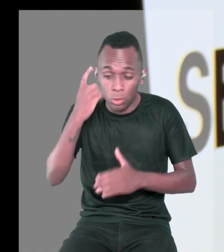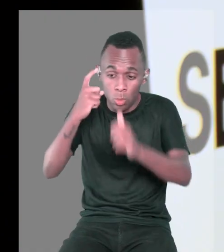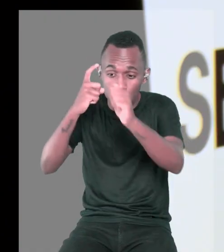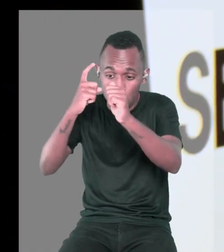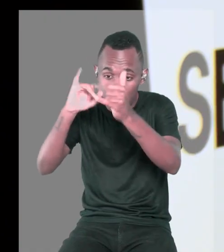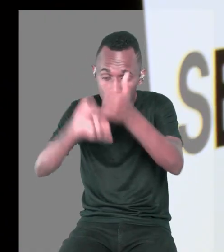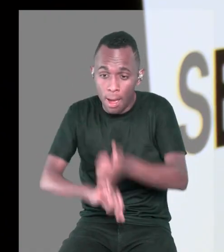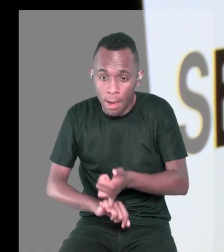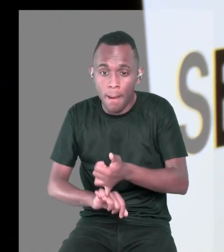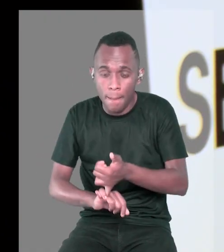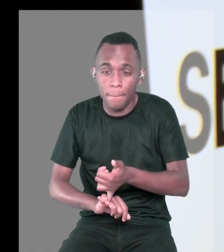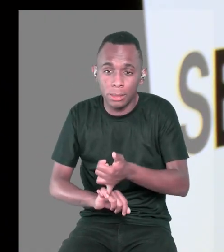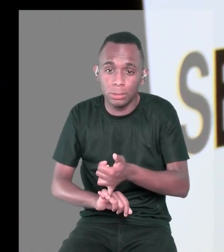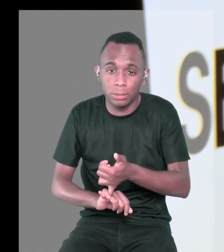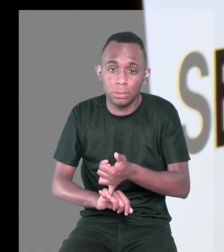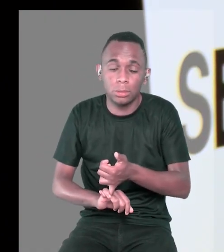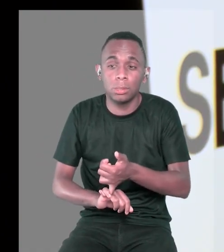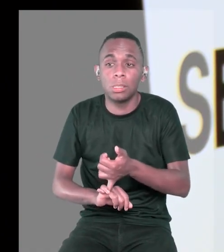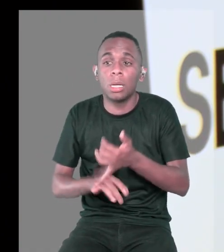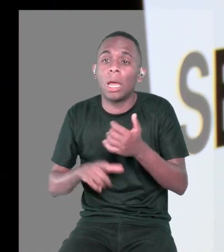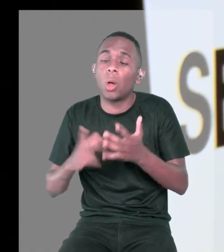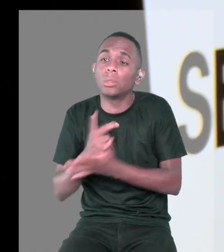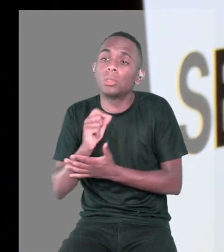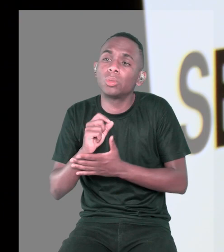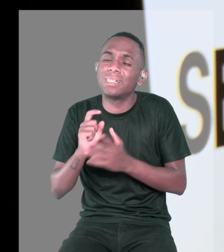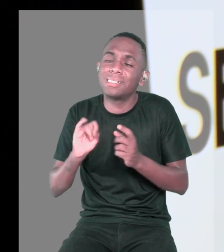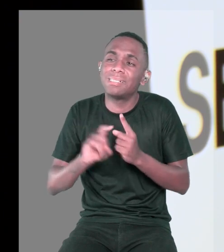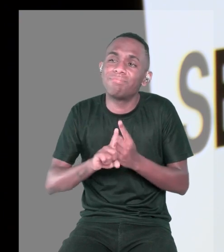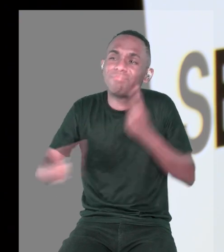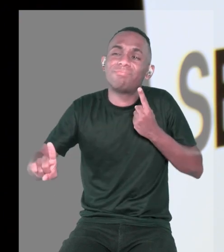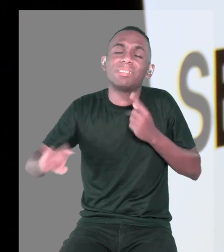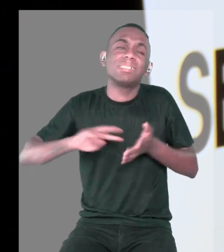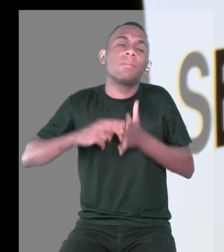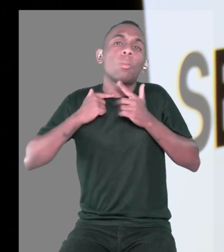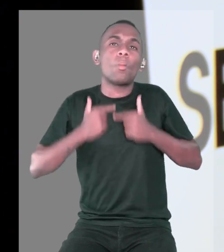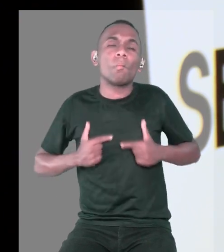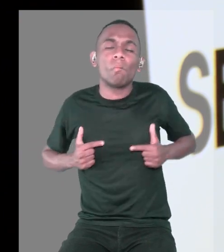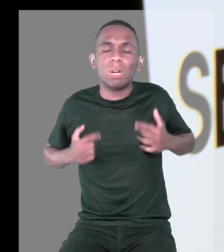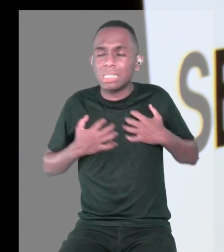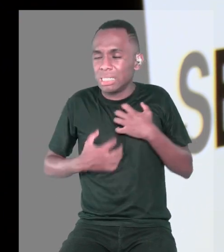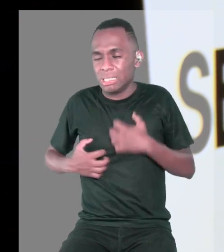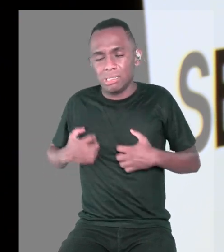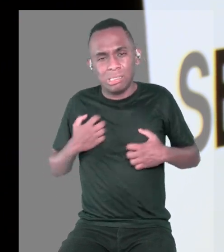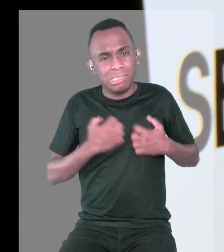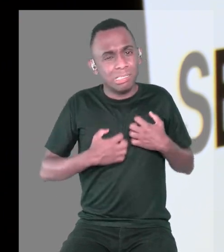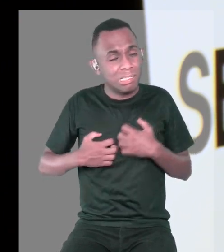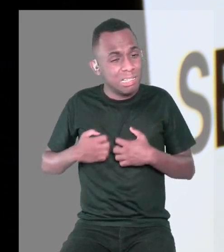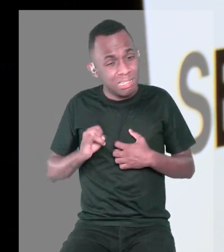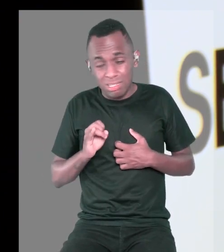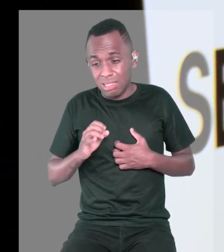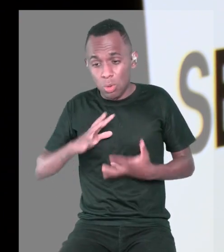Para um amante, o mundo sem esse corpo do outro estreitado junto é um vazio devorador. Para o